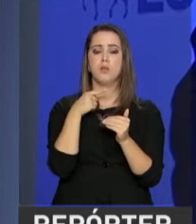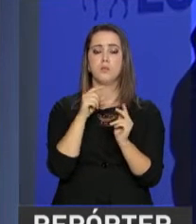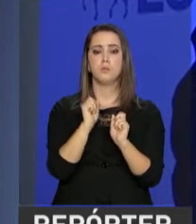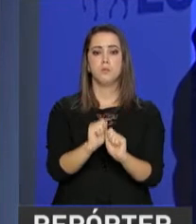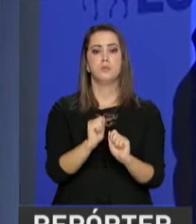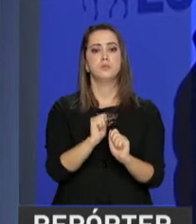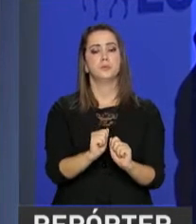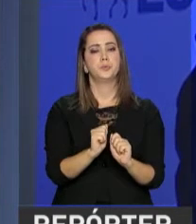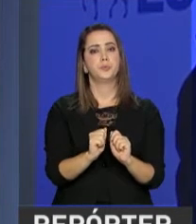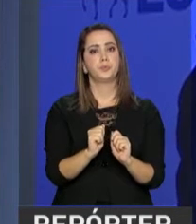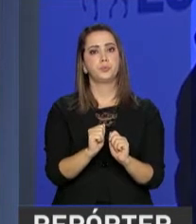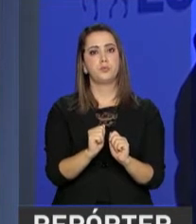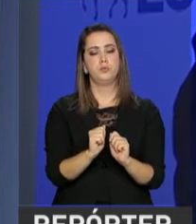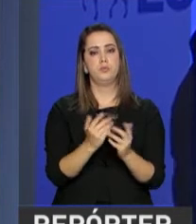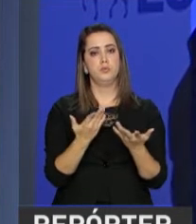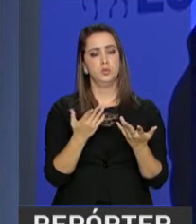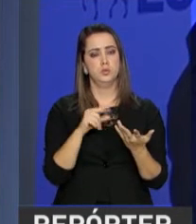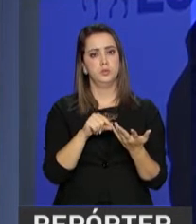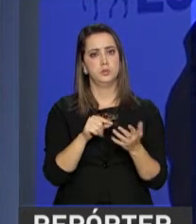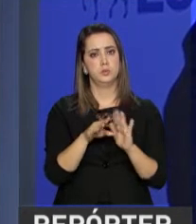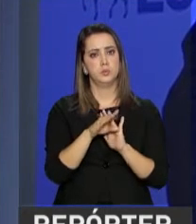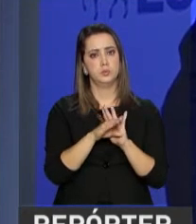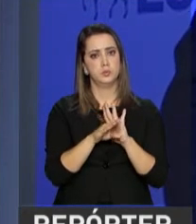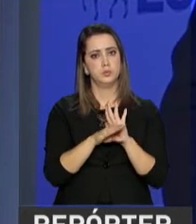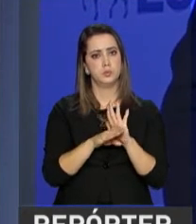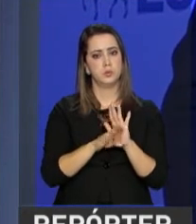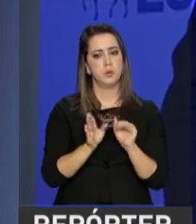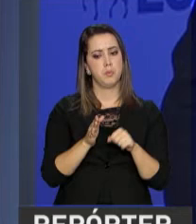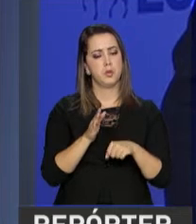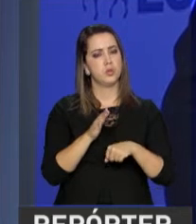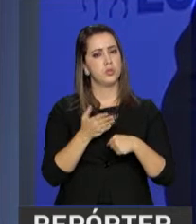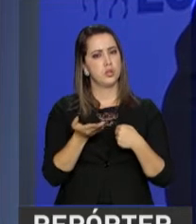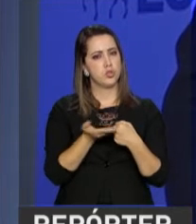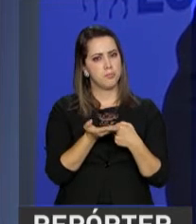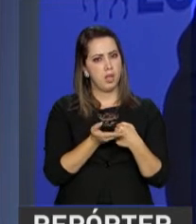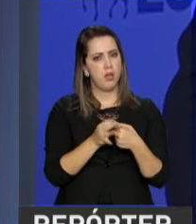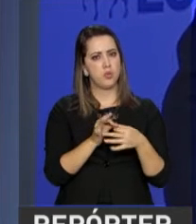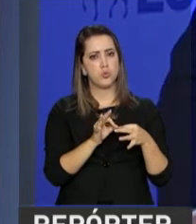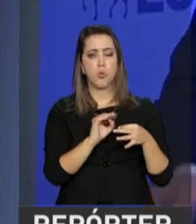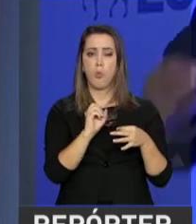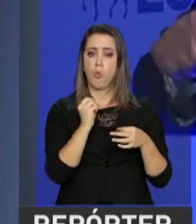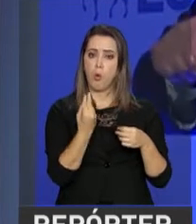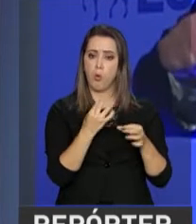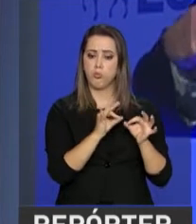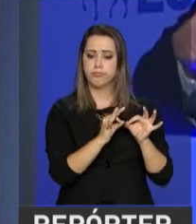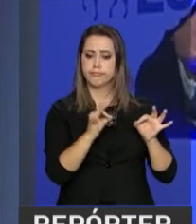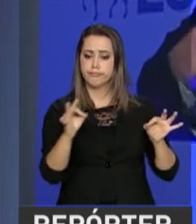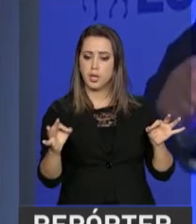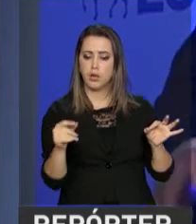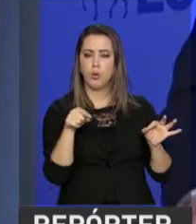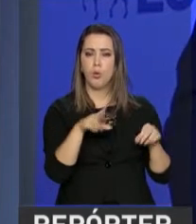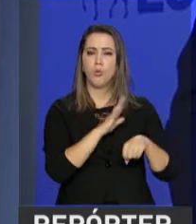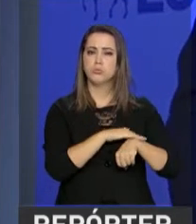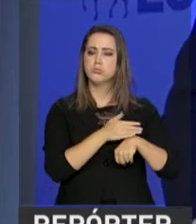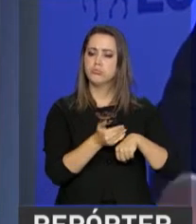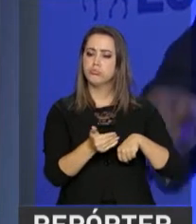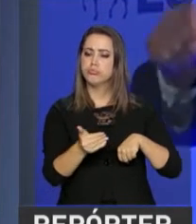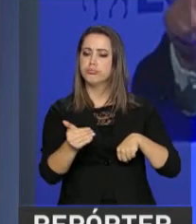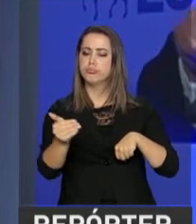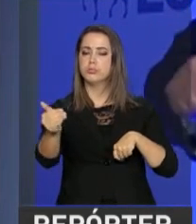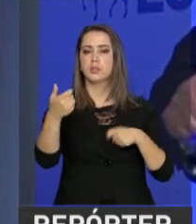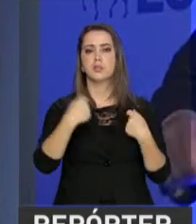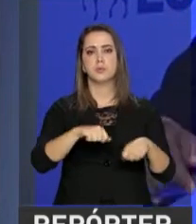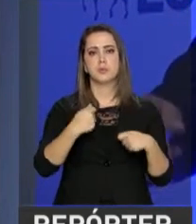permitir que os projetos de médio longo prazo que começam a atrair que